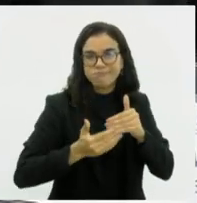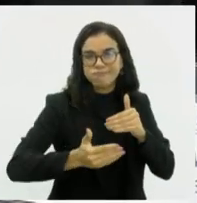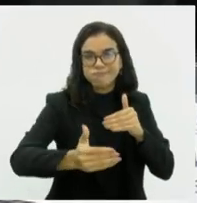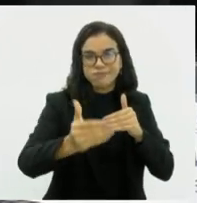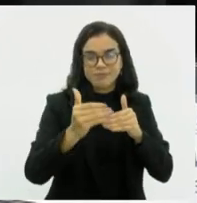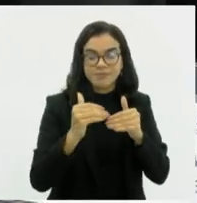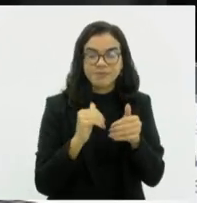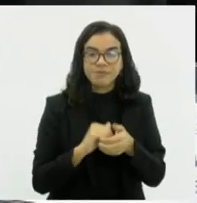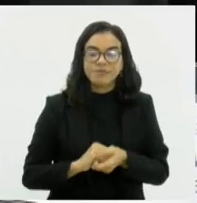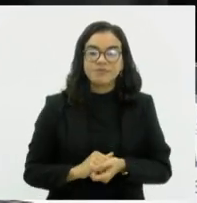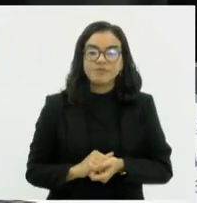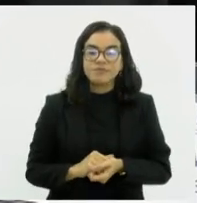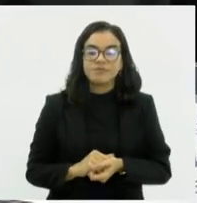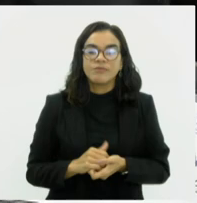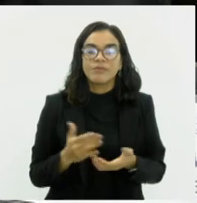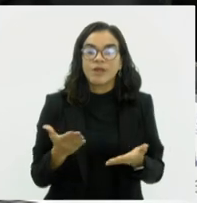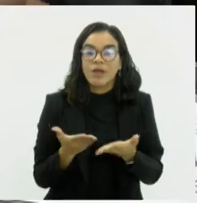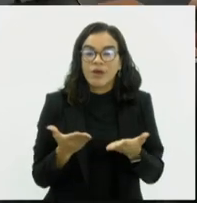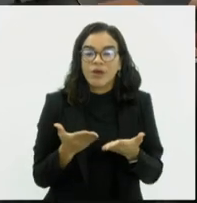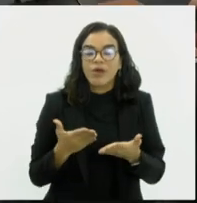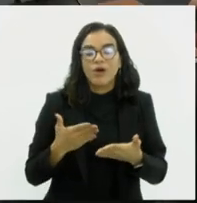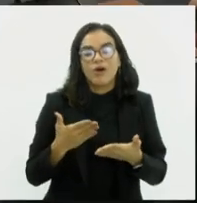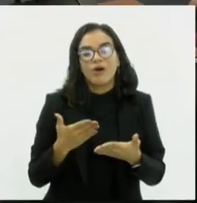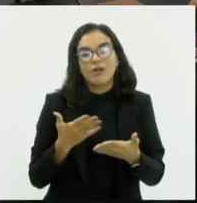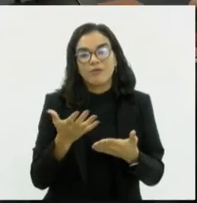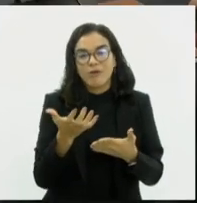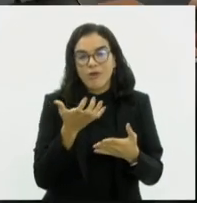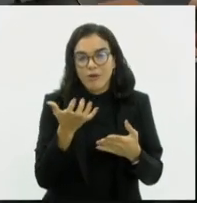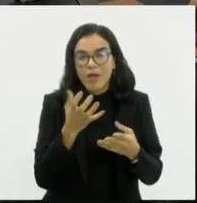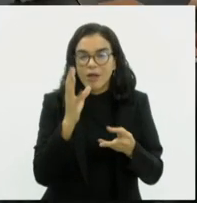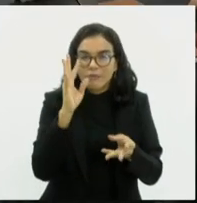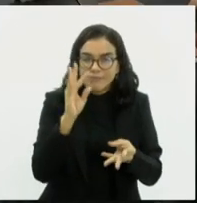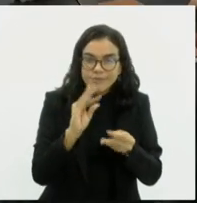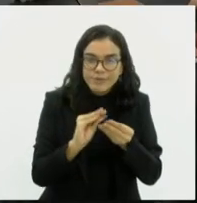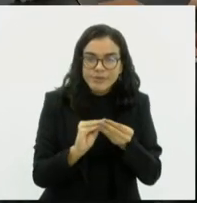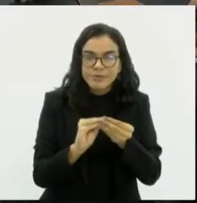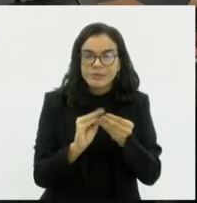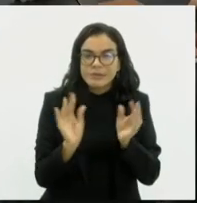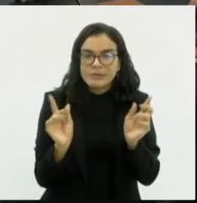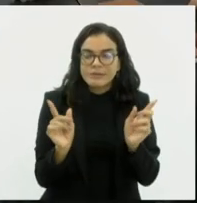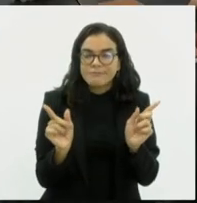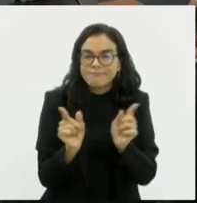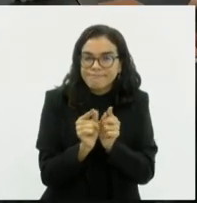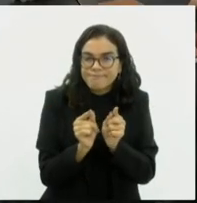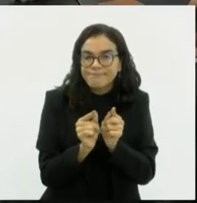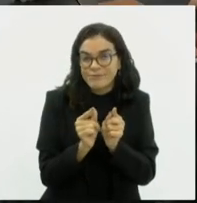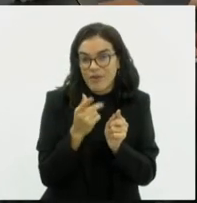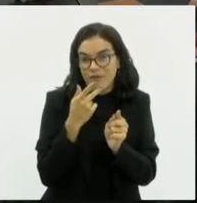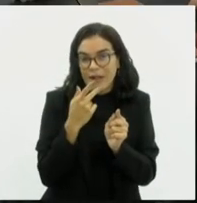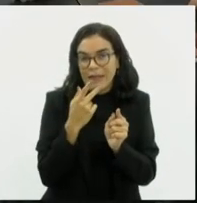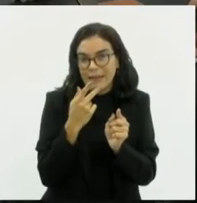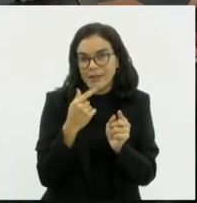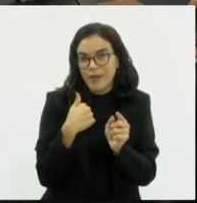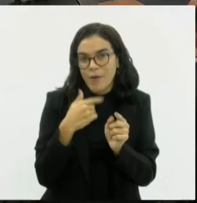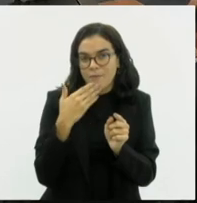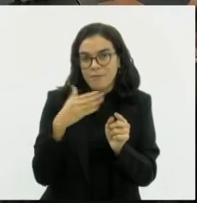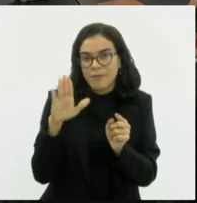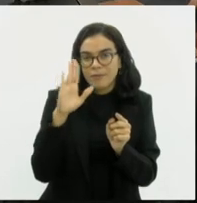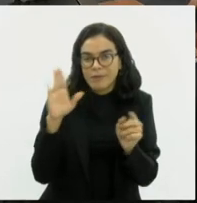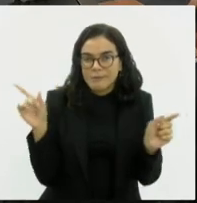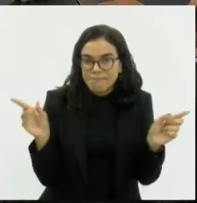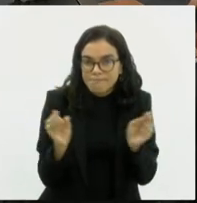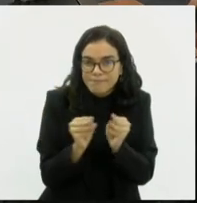Agora, eu gostaria de falar um pouquinho né, que eu prometi ser breve, né, se eu fosse falar dela